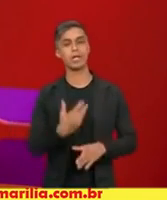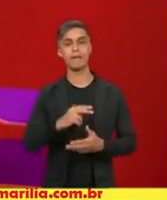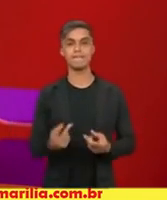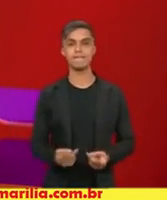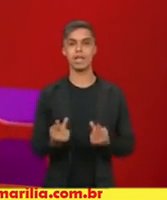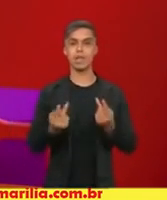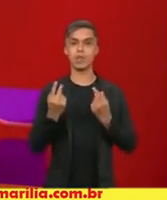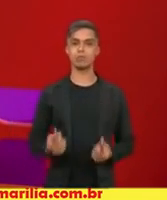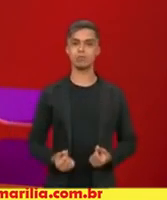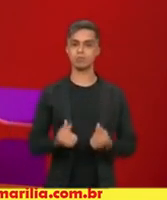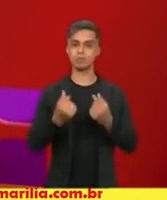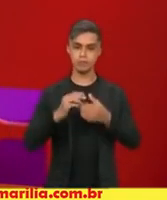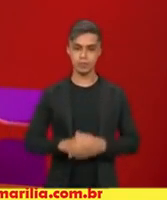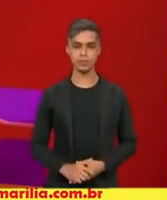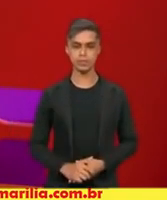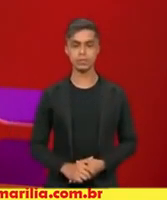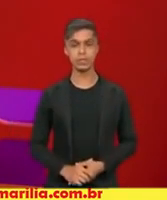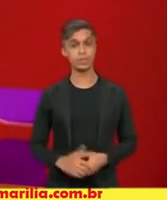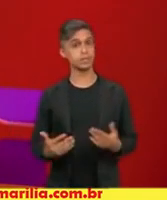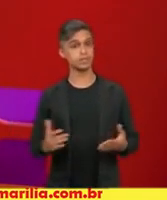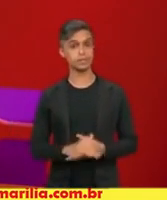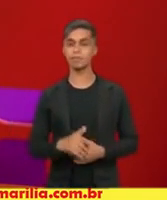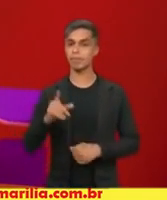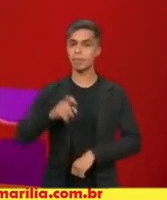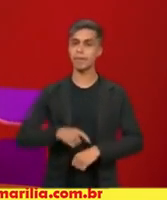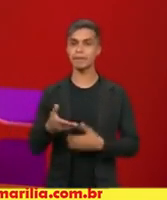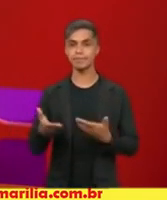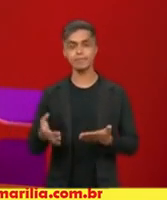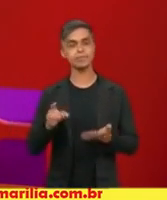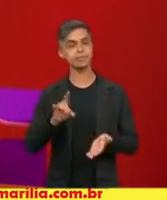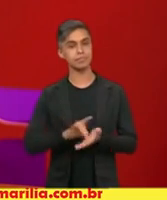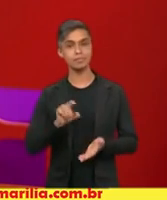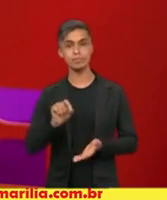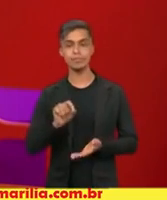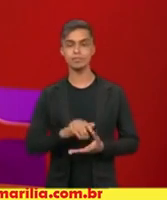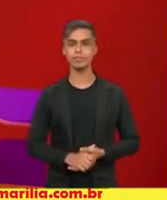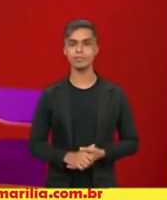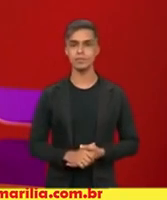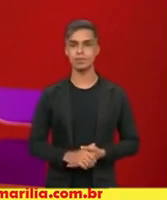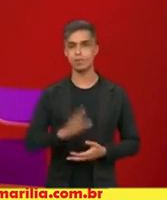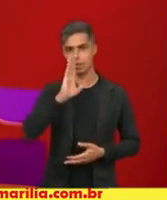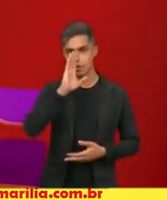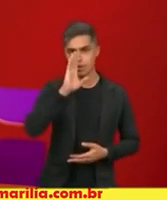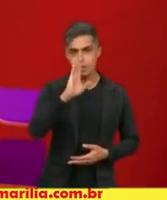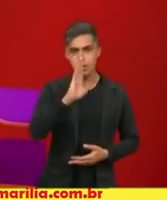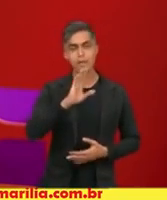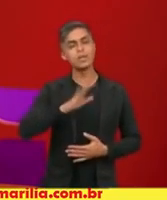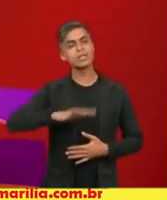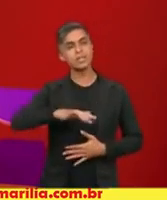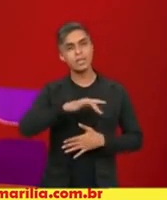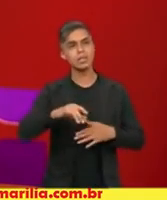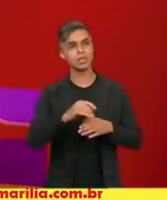no fundo, né, de capital. E é um momento justamente em que o principal, né, eixo